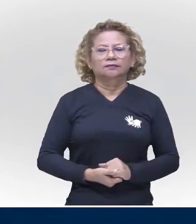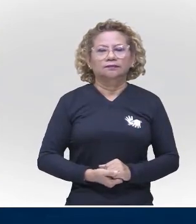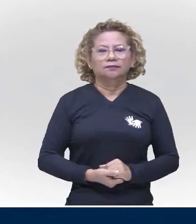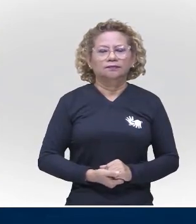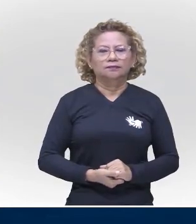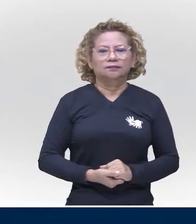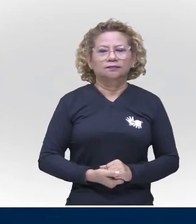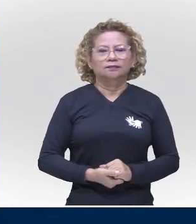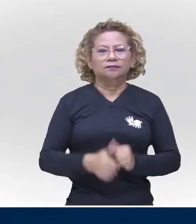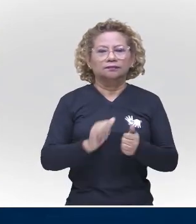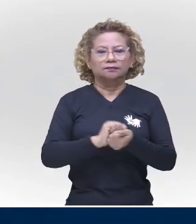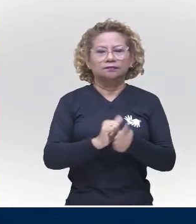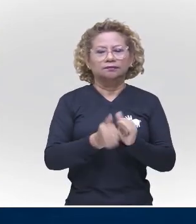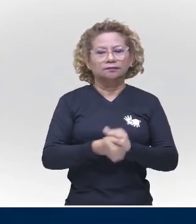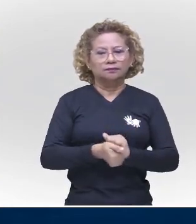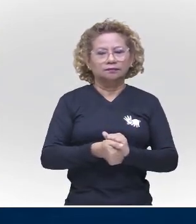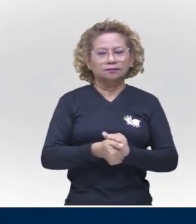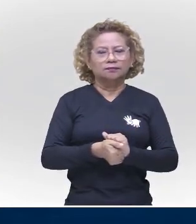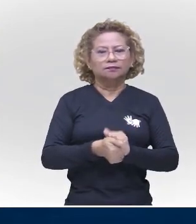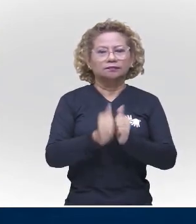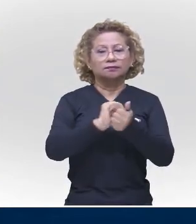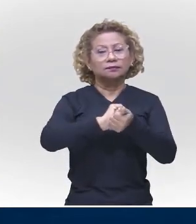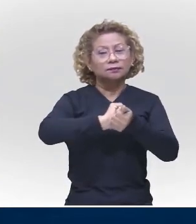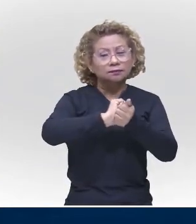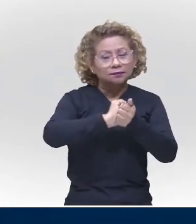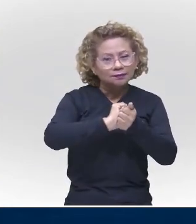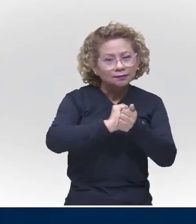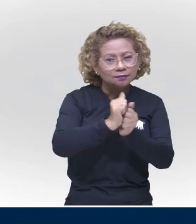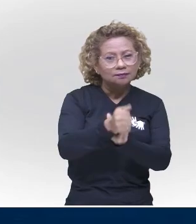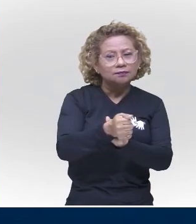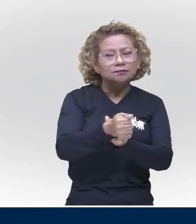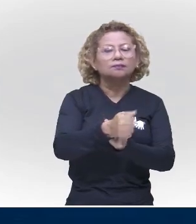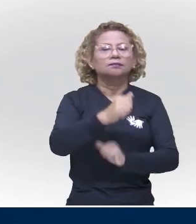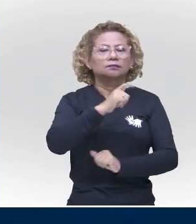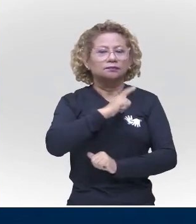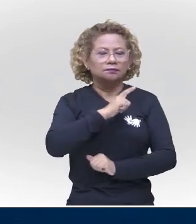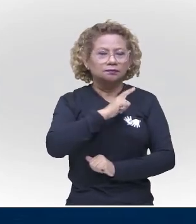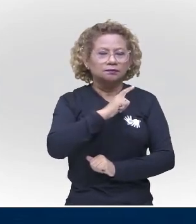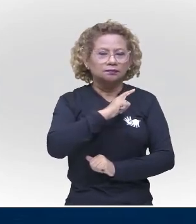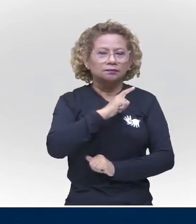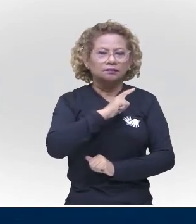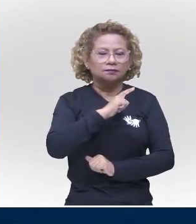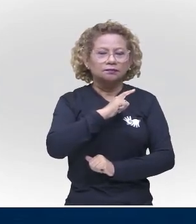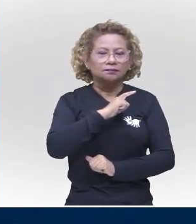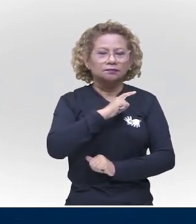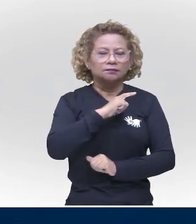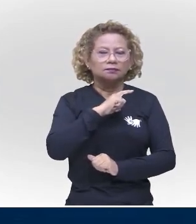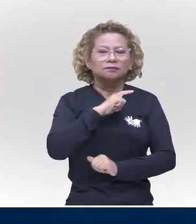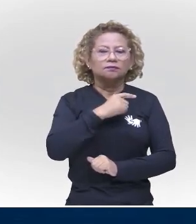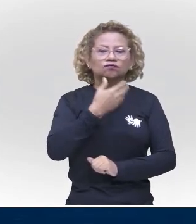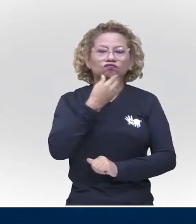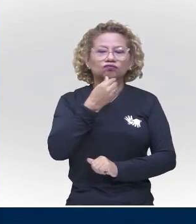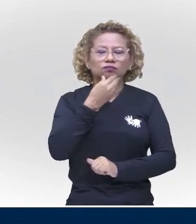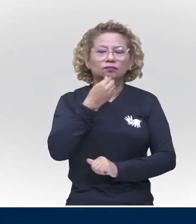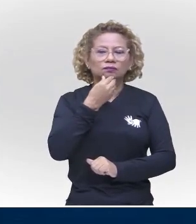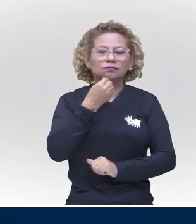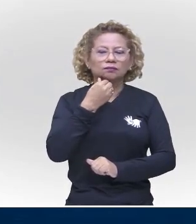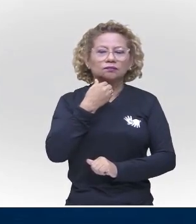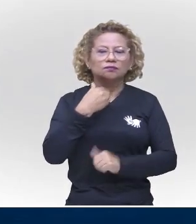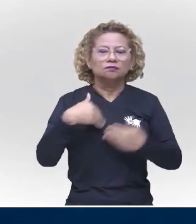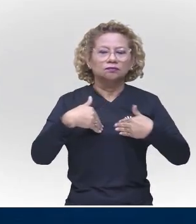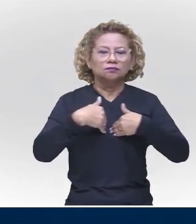esporte, nós temos aqui um cavalo, tem um atleta, onde eles têm que juntos passar aí por todos